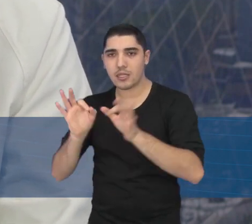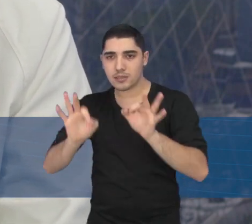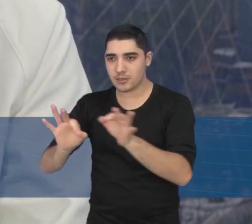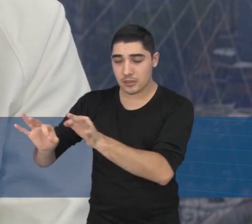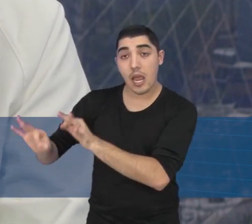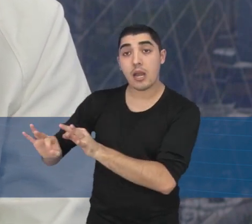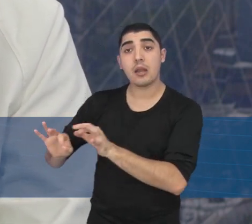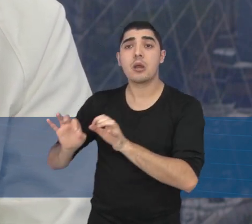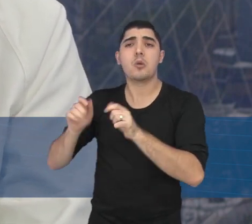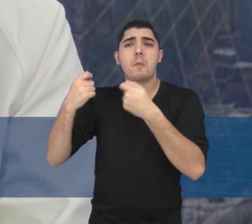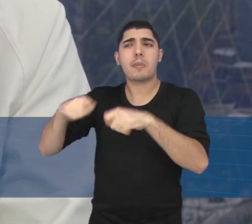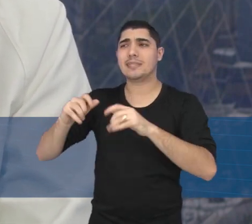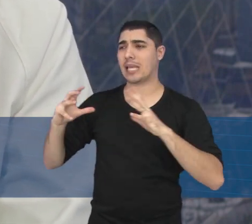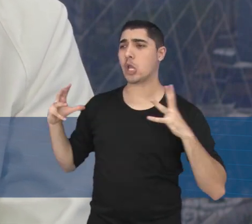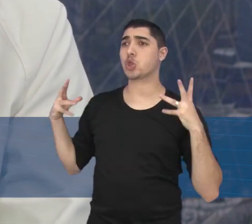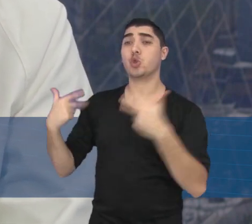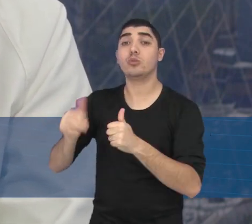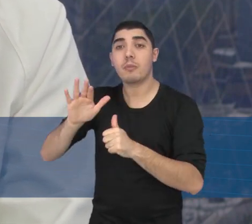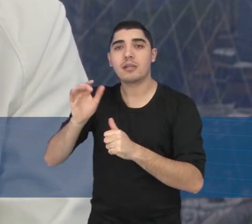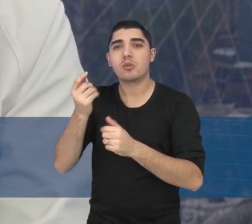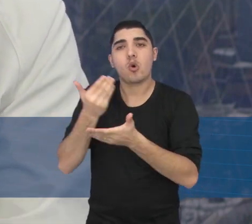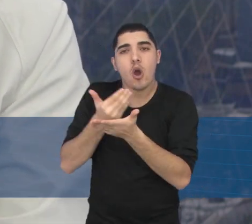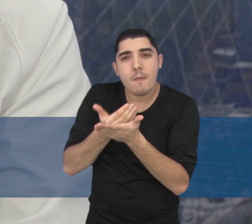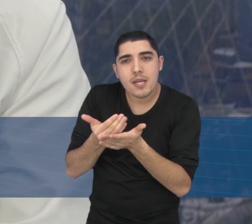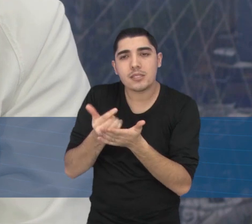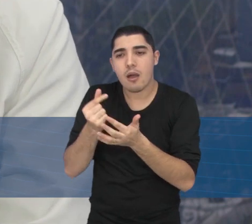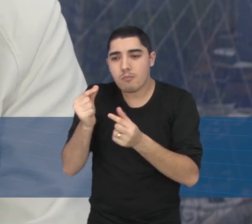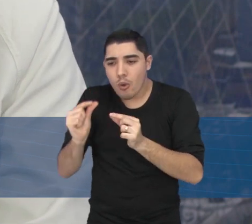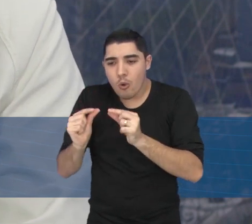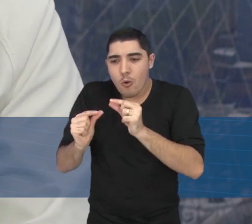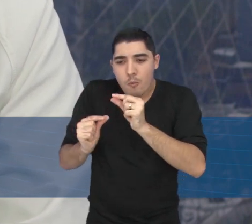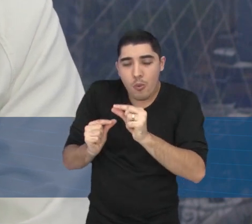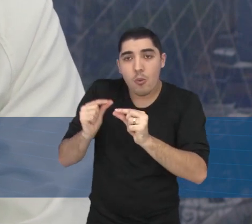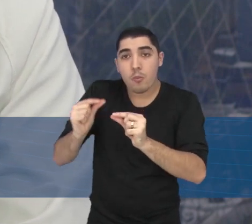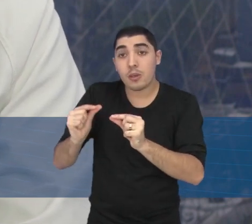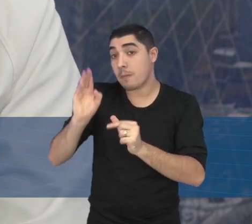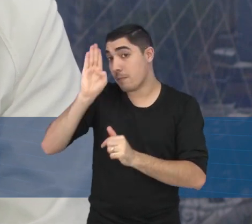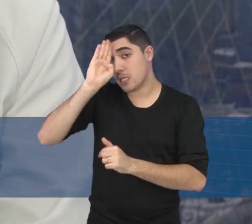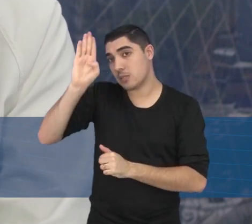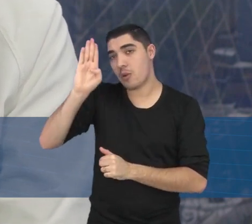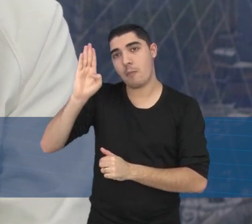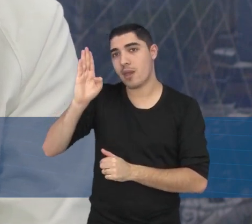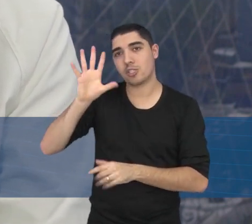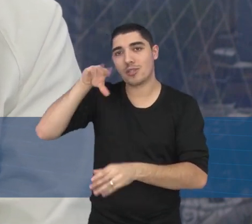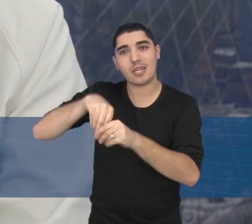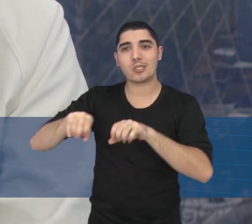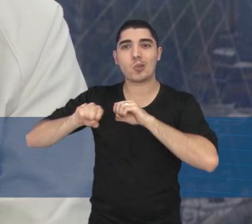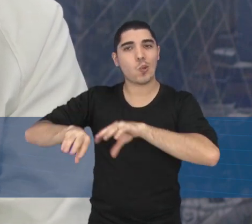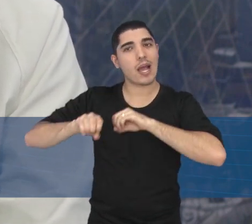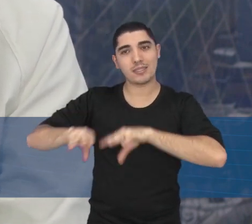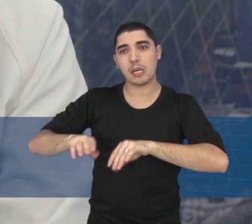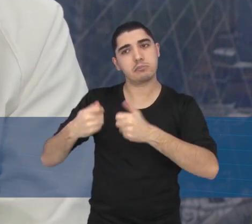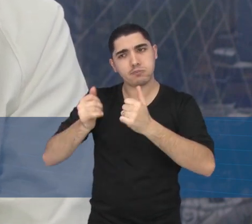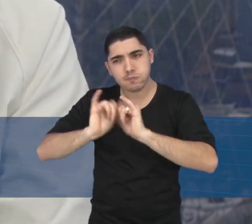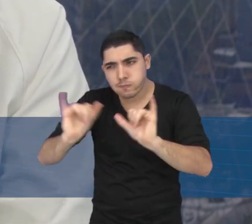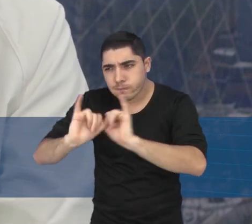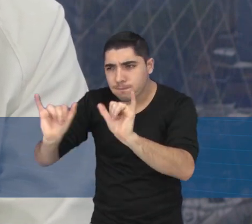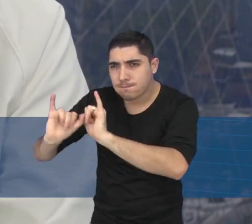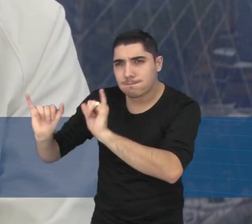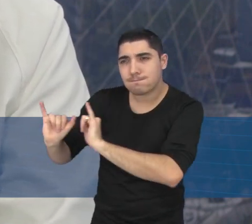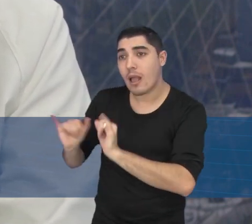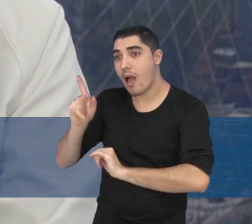dê pequenos pontos de melhoria, por exemplo, na parte de educação ou na parte de disponibilidade para